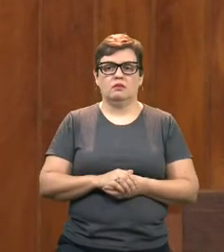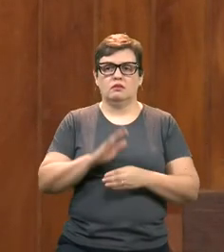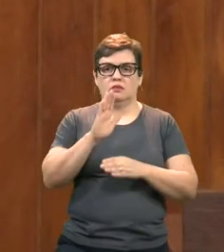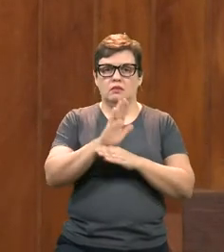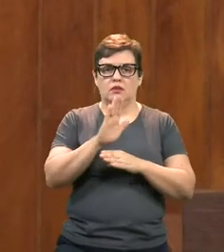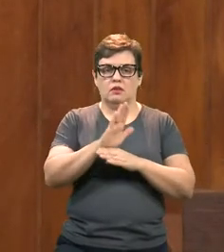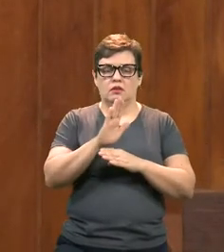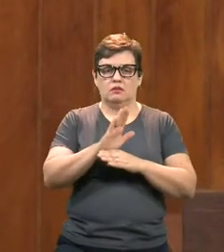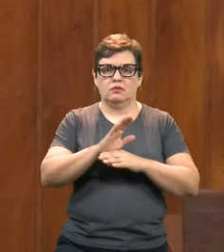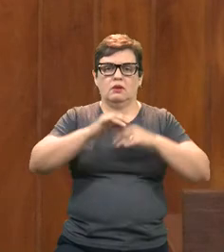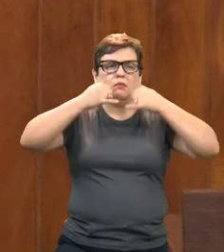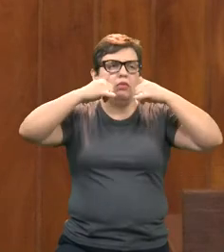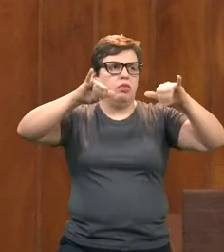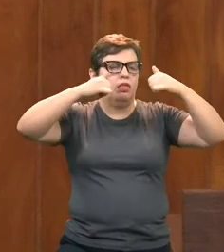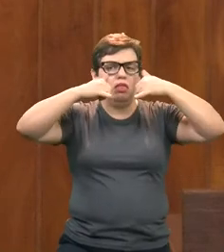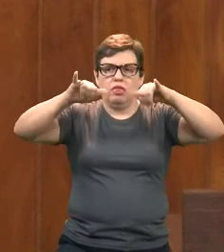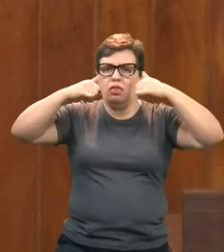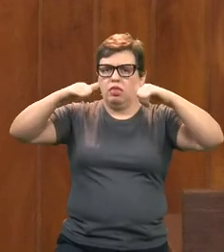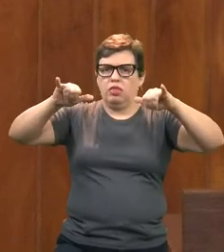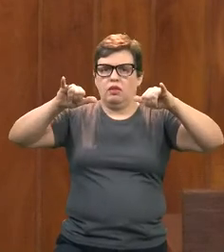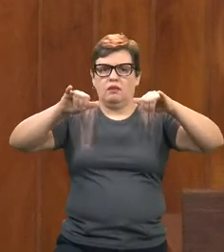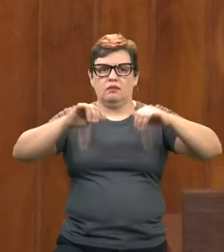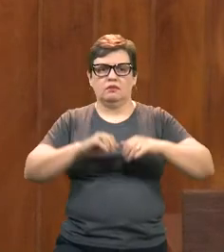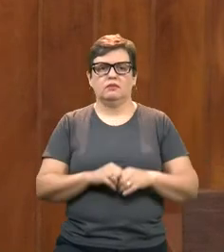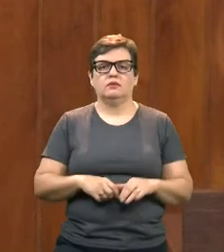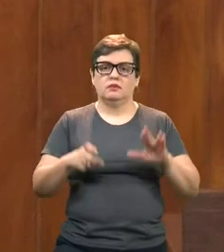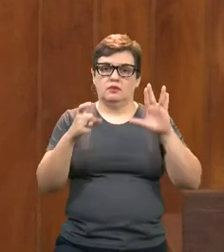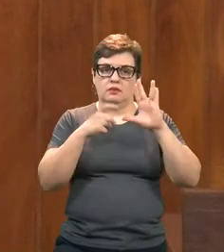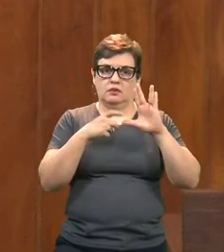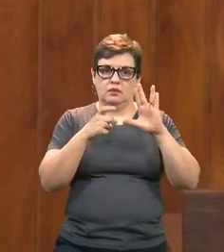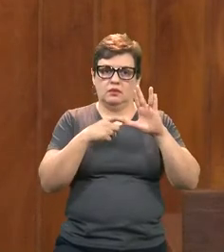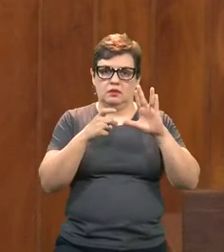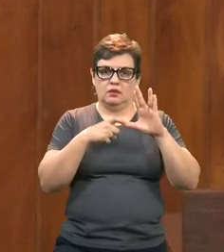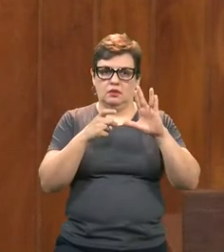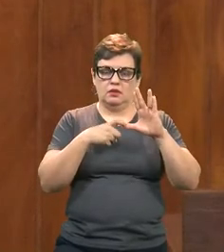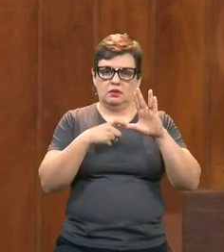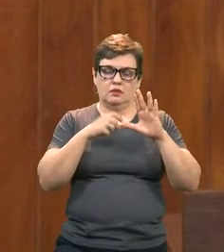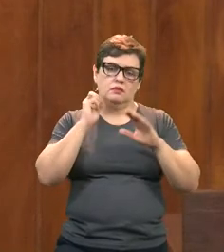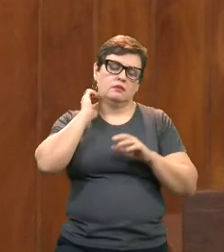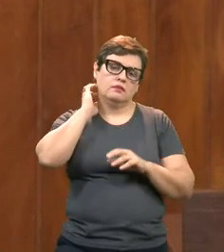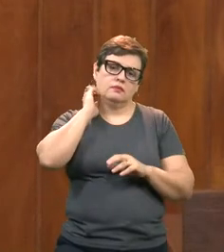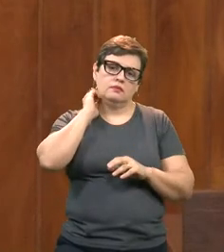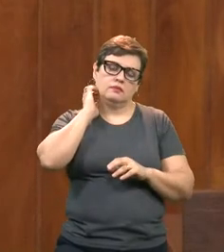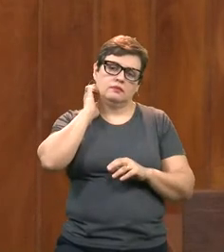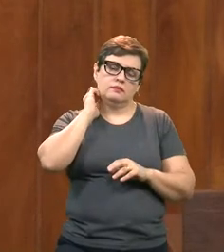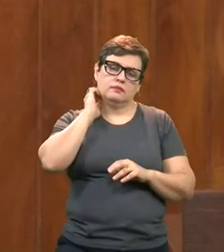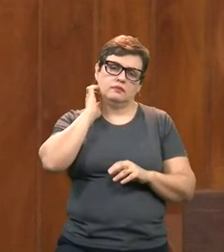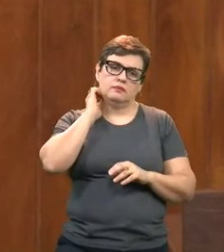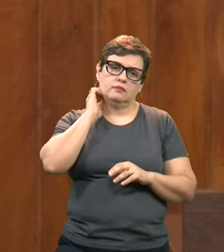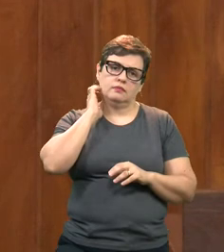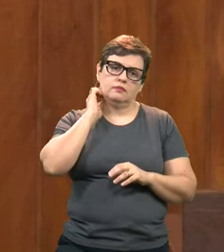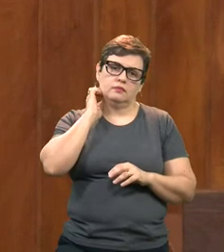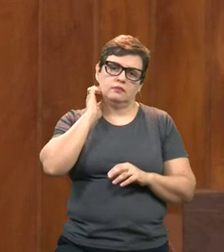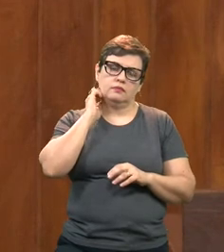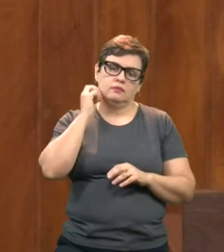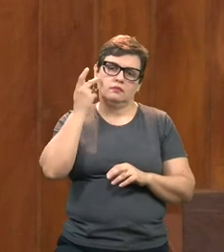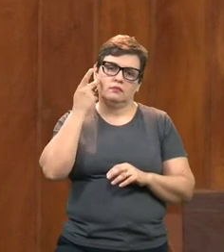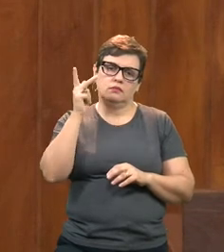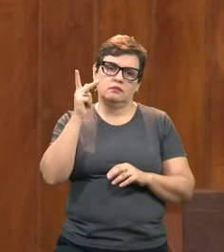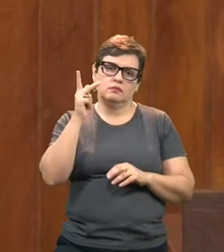apoio, divulgação ou patrocínio da cannabis de efeito psicoativo e de seus derivados por